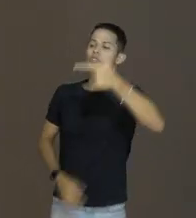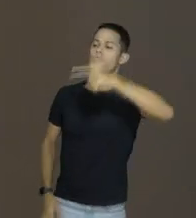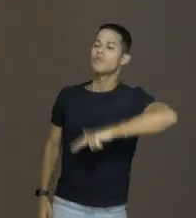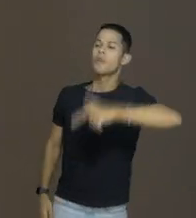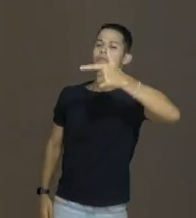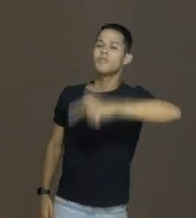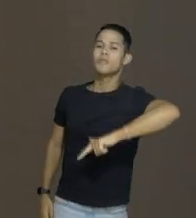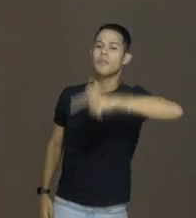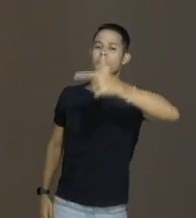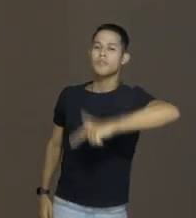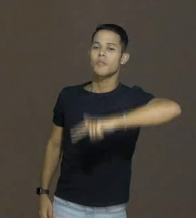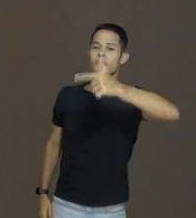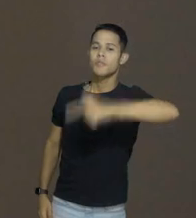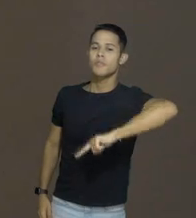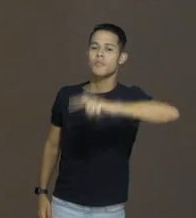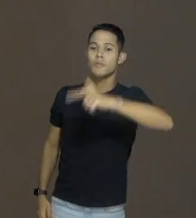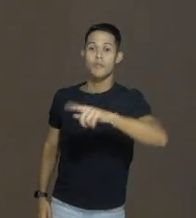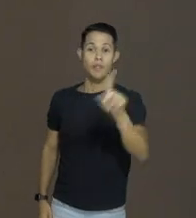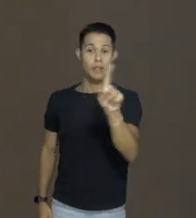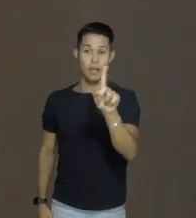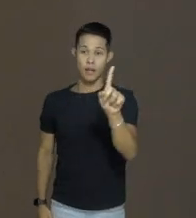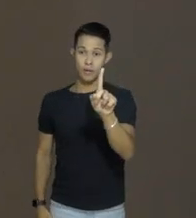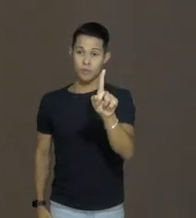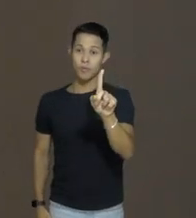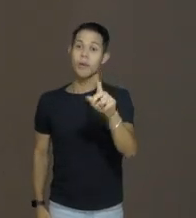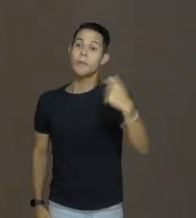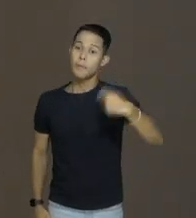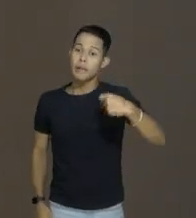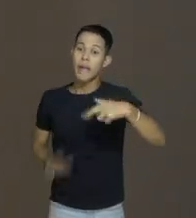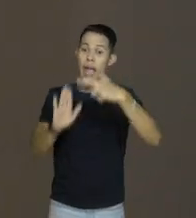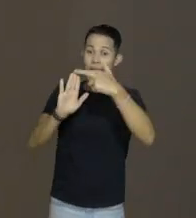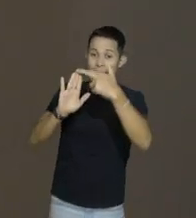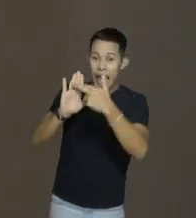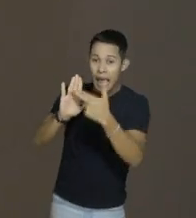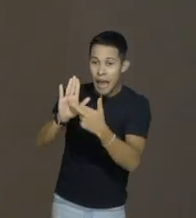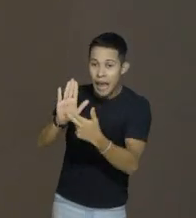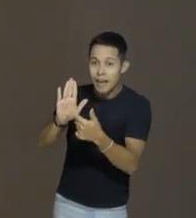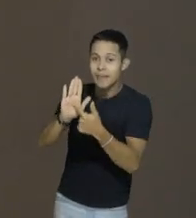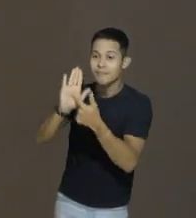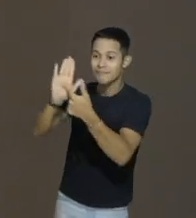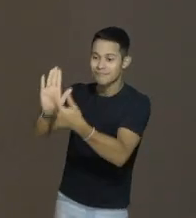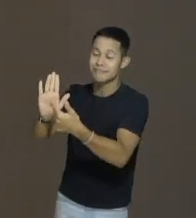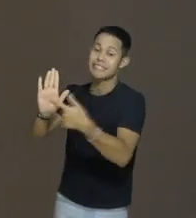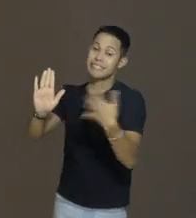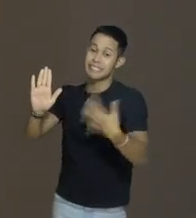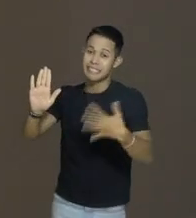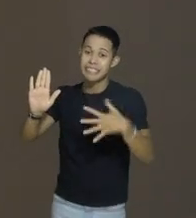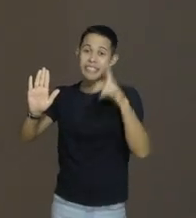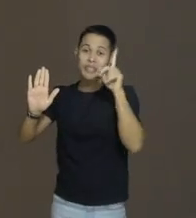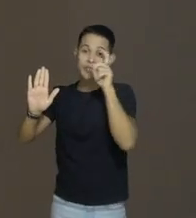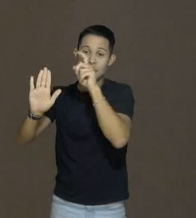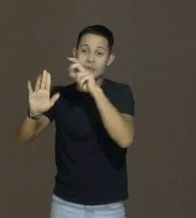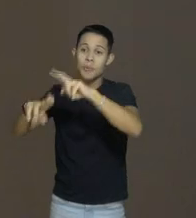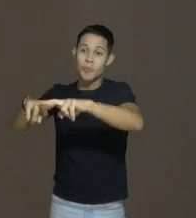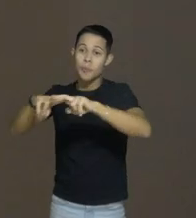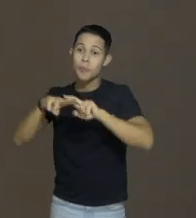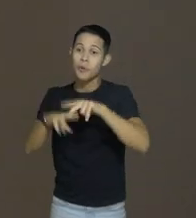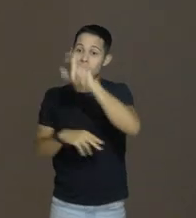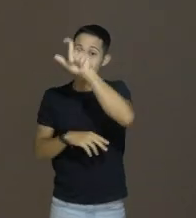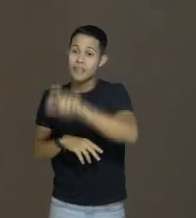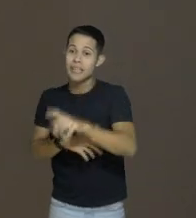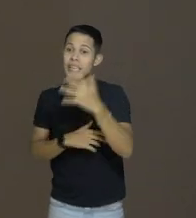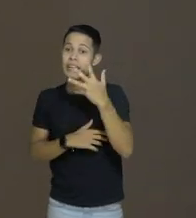botar limite. O limite para eles é muito mais difícil, por isso que eles se machucam na adolescência, porque eles têm uma dificuldade muito grande de